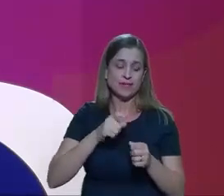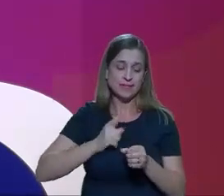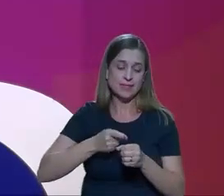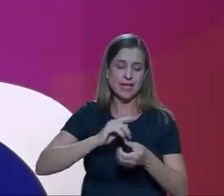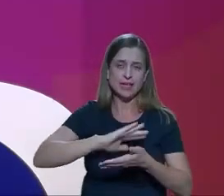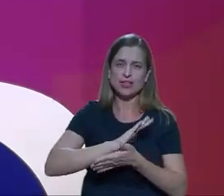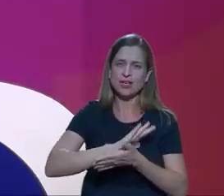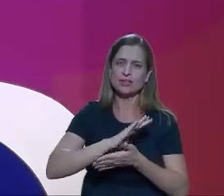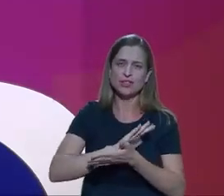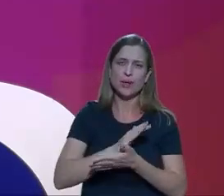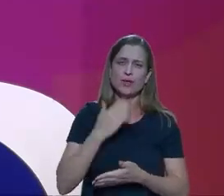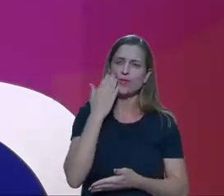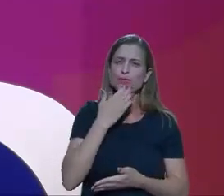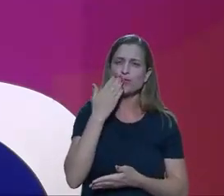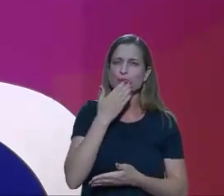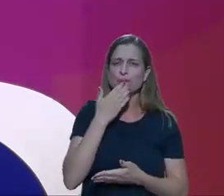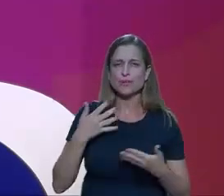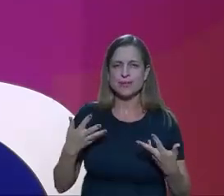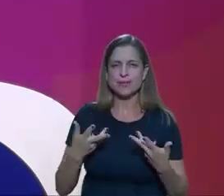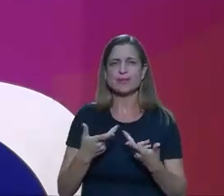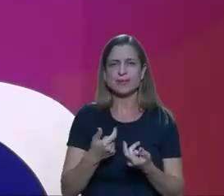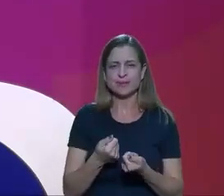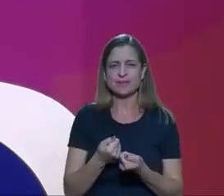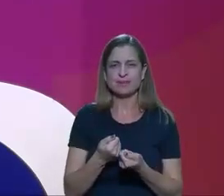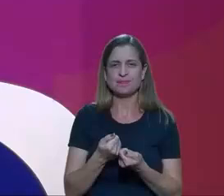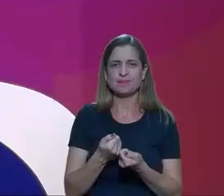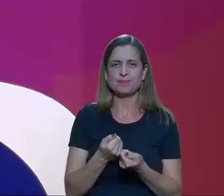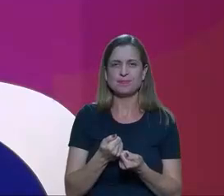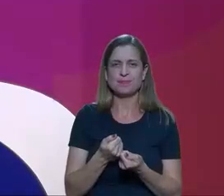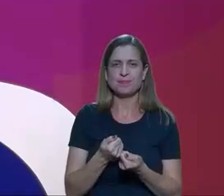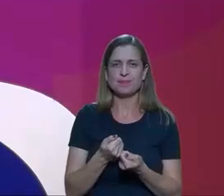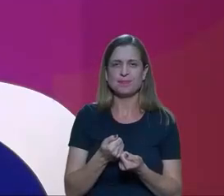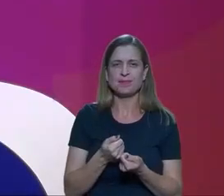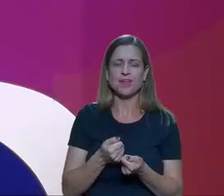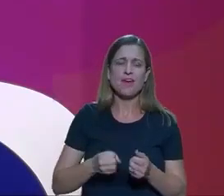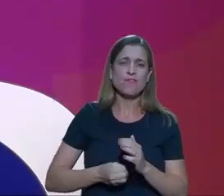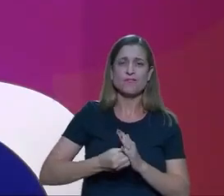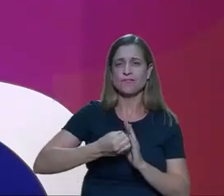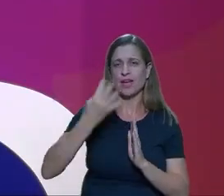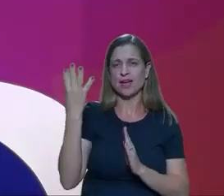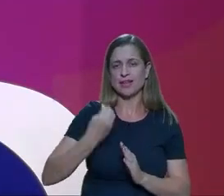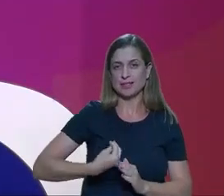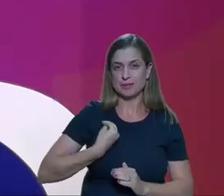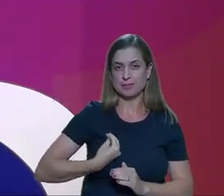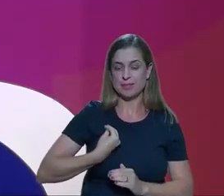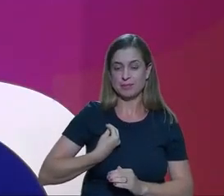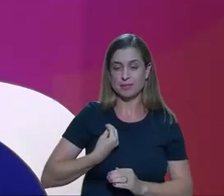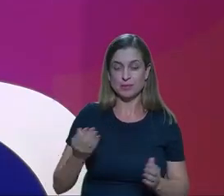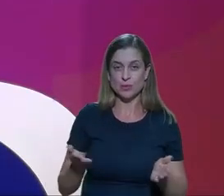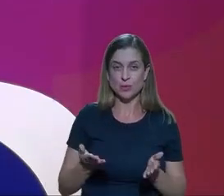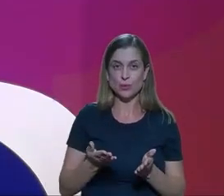de cidade. Foram centenas de participações que hoje auxiliam